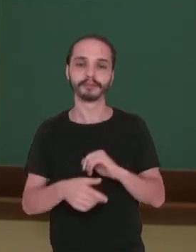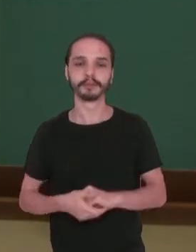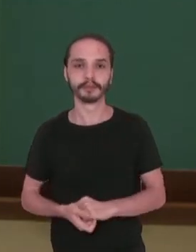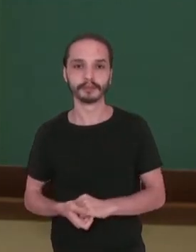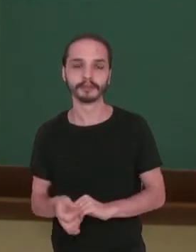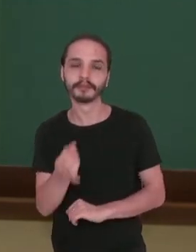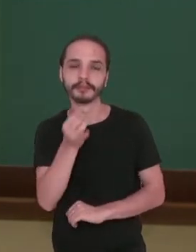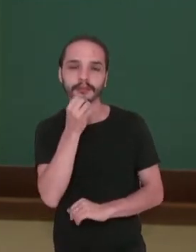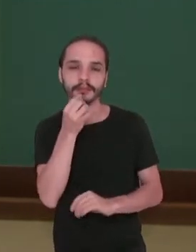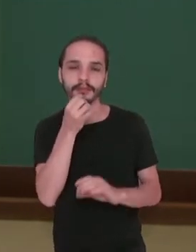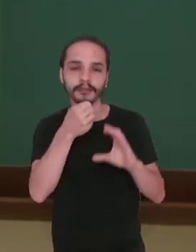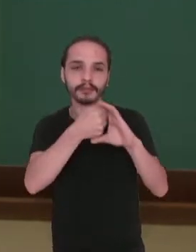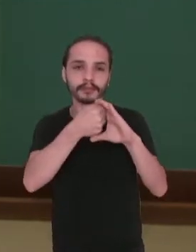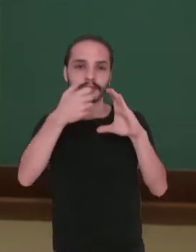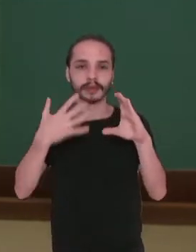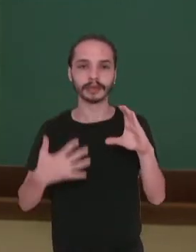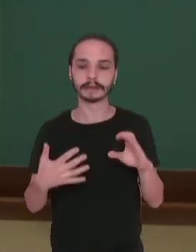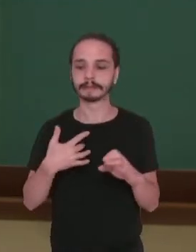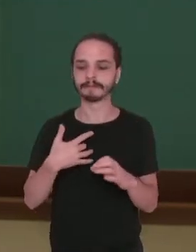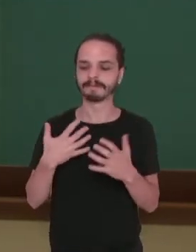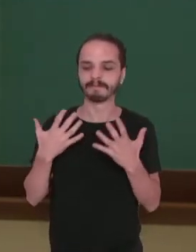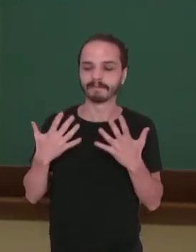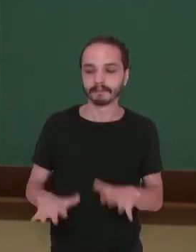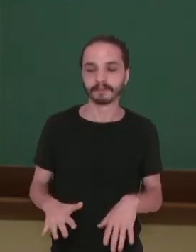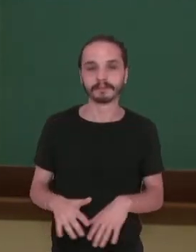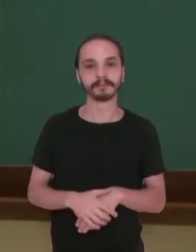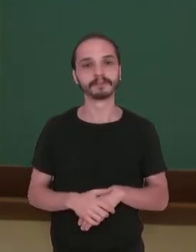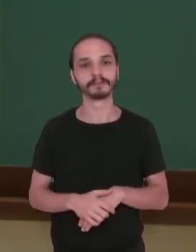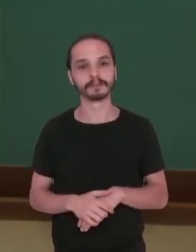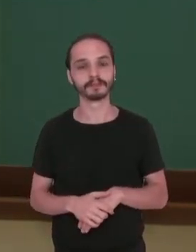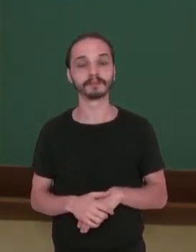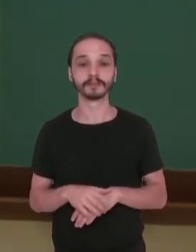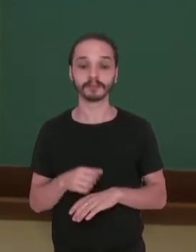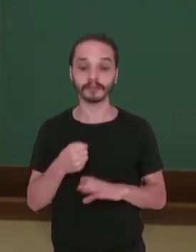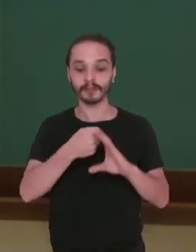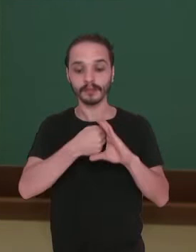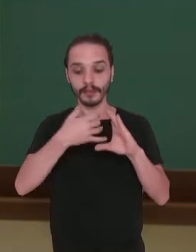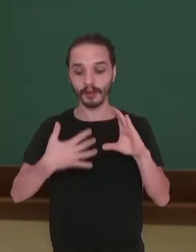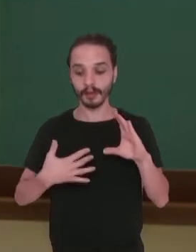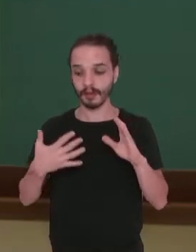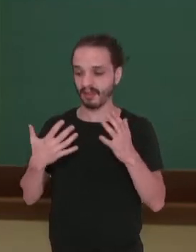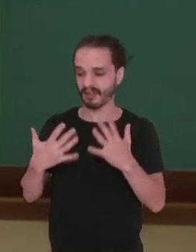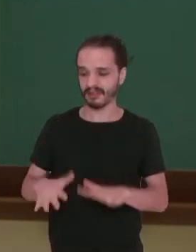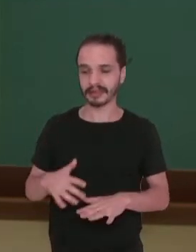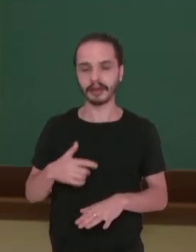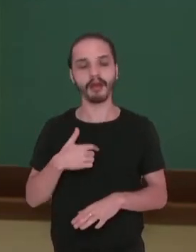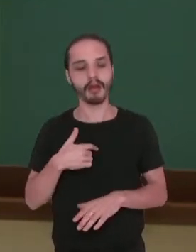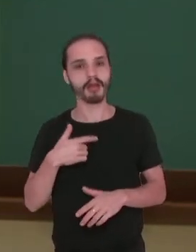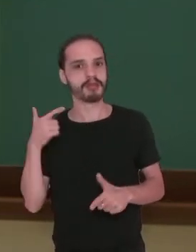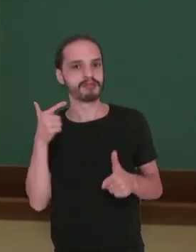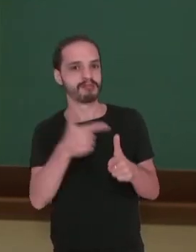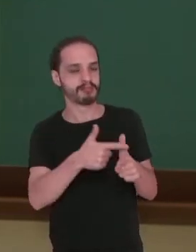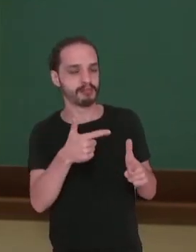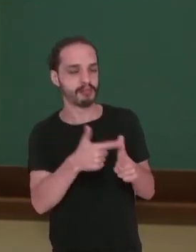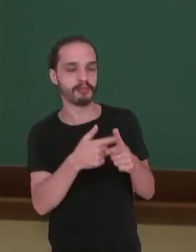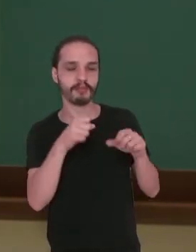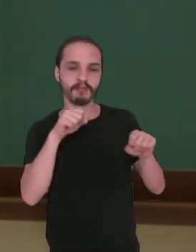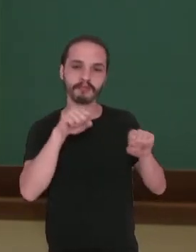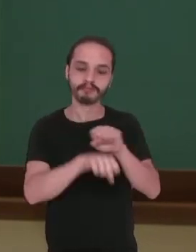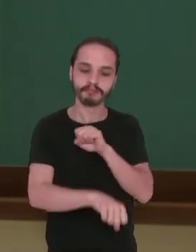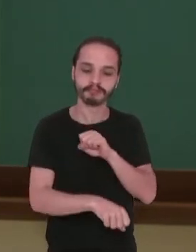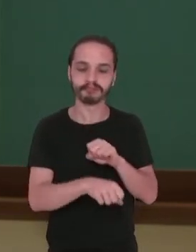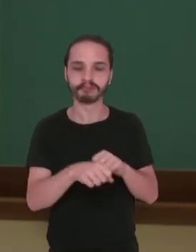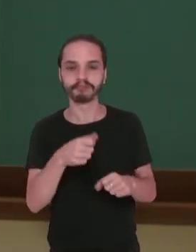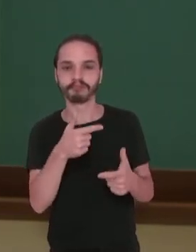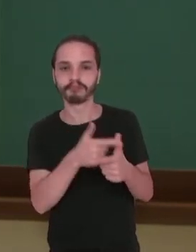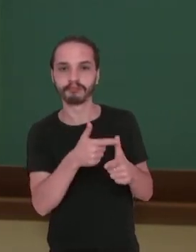como características indesejáveis do indivíduo. E esse indivíduo passa a ser alvo de agressões, intimidações, por ser